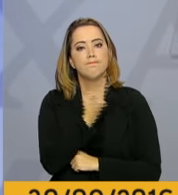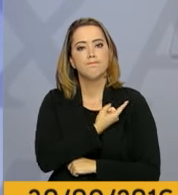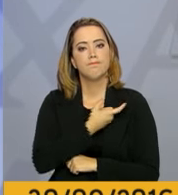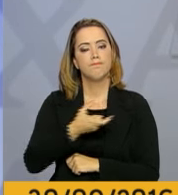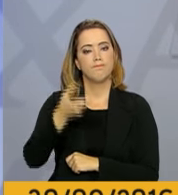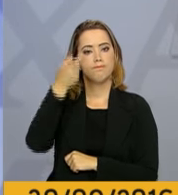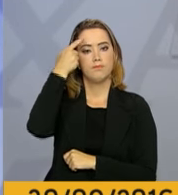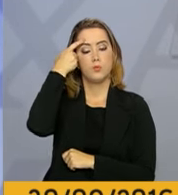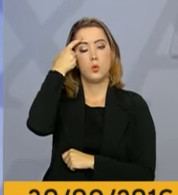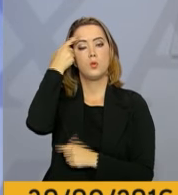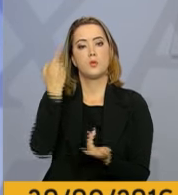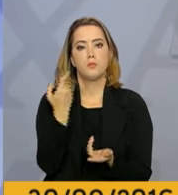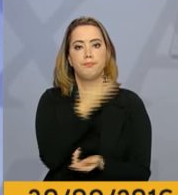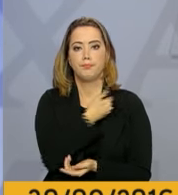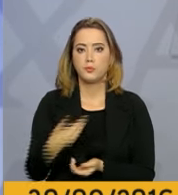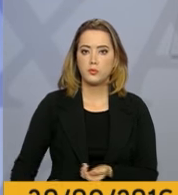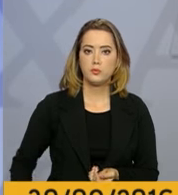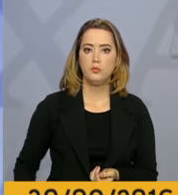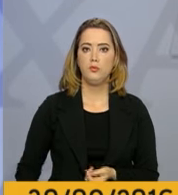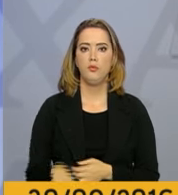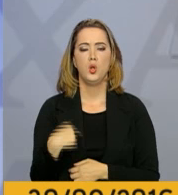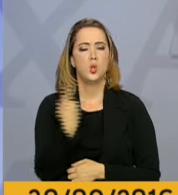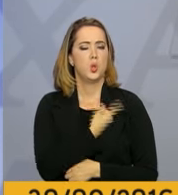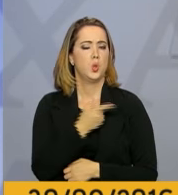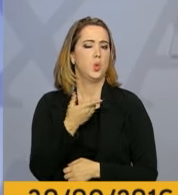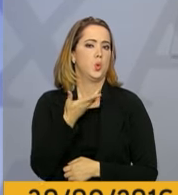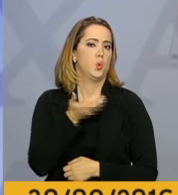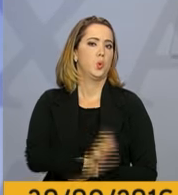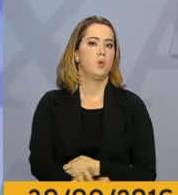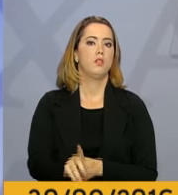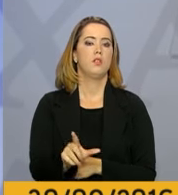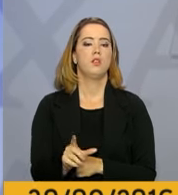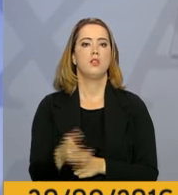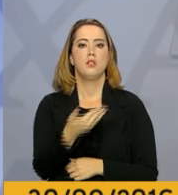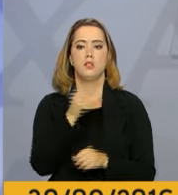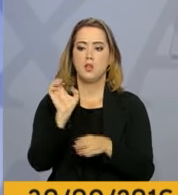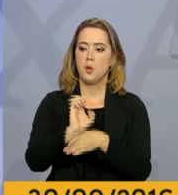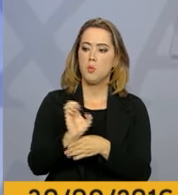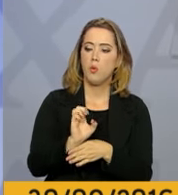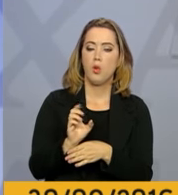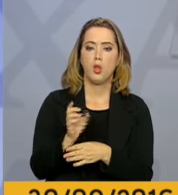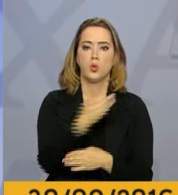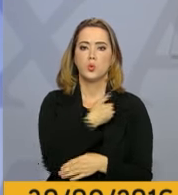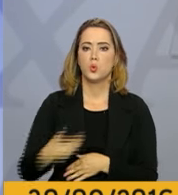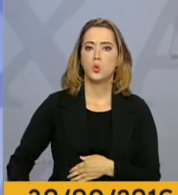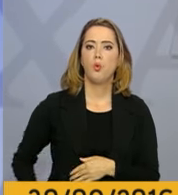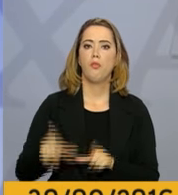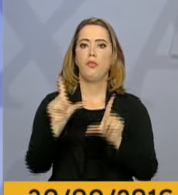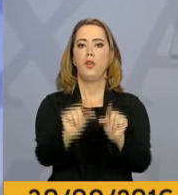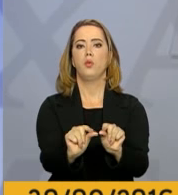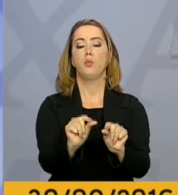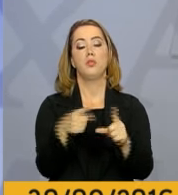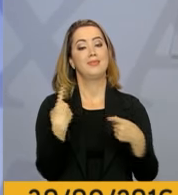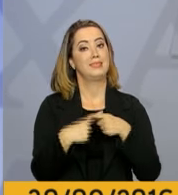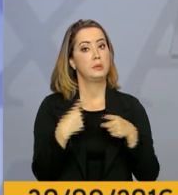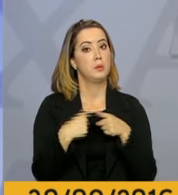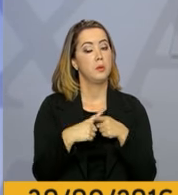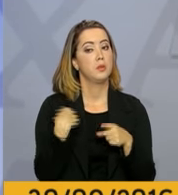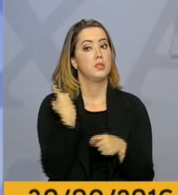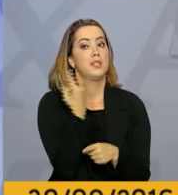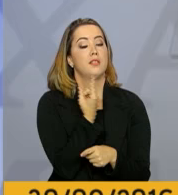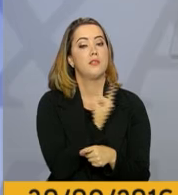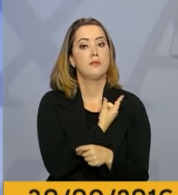do Estado. Nós não queremos um Estado mínimo, pois nossas demandas sociais são